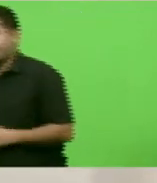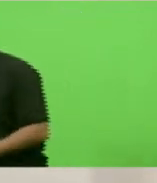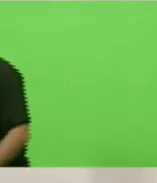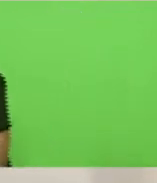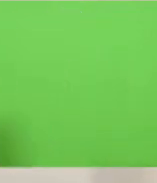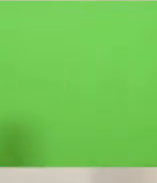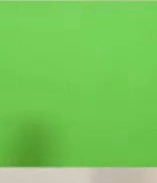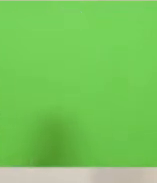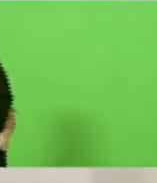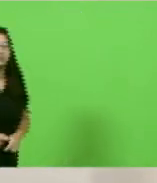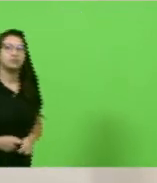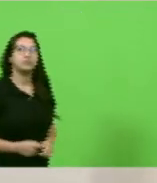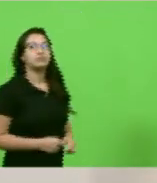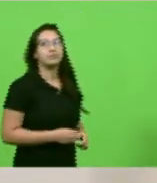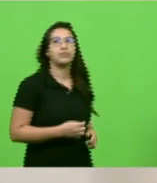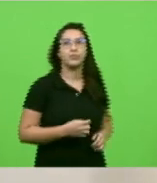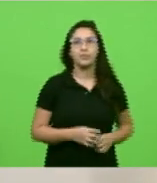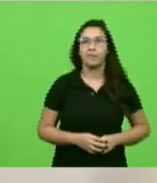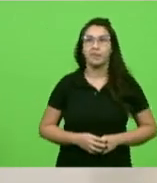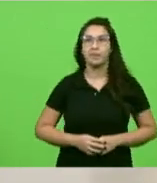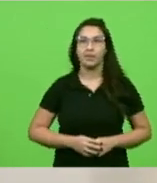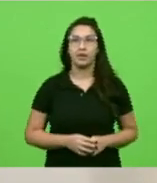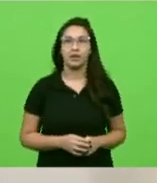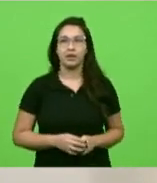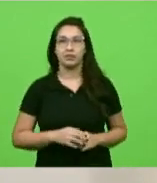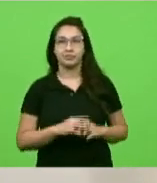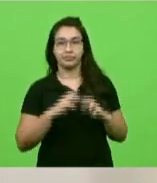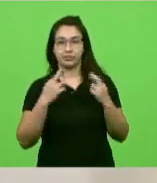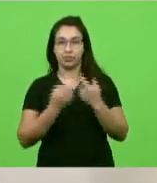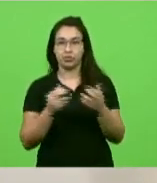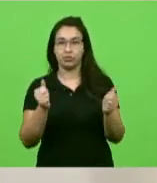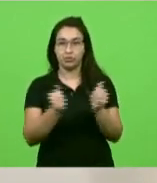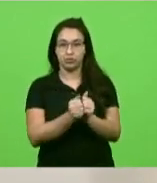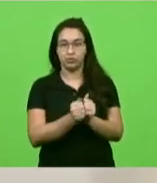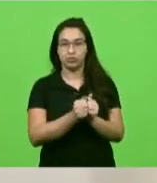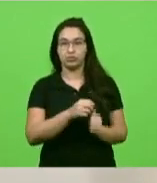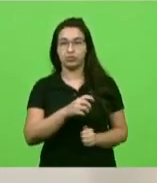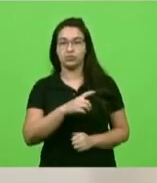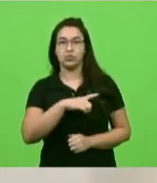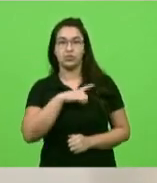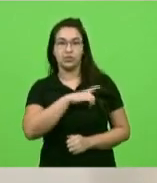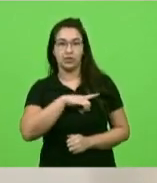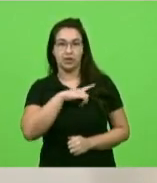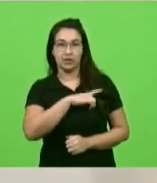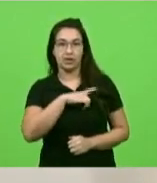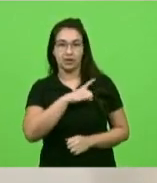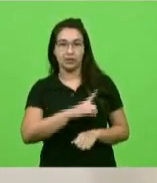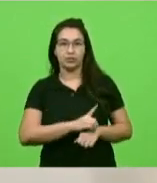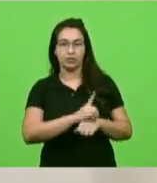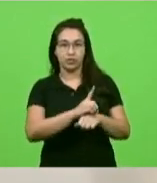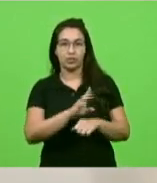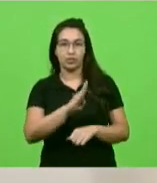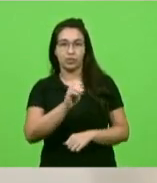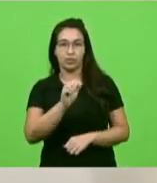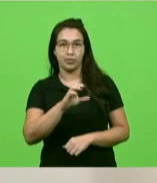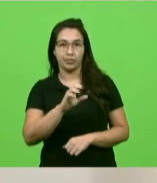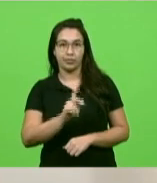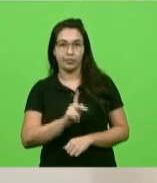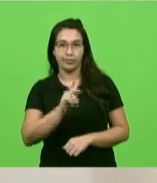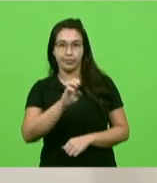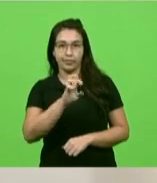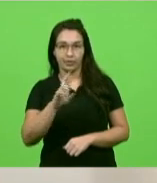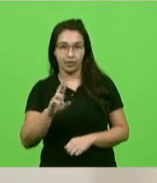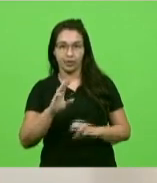B. Reuniu-se com o delegado Luiz Felipe del Solar Fuentes, diretor da DEIC, e apresentou todas